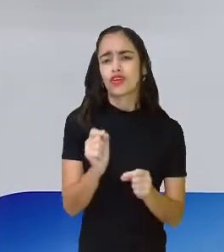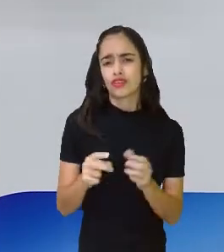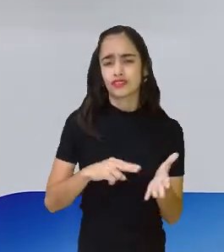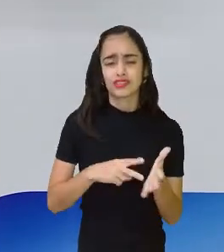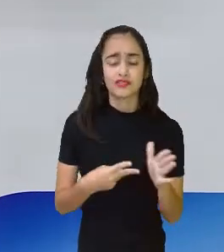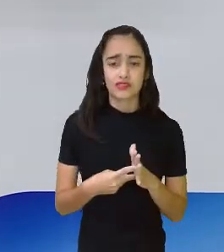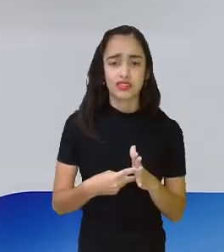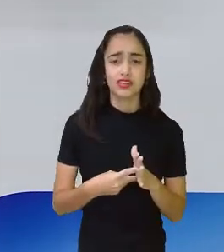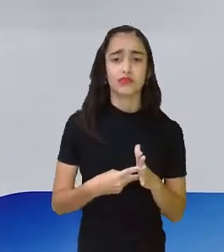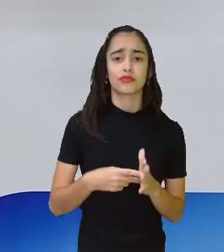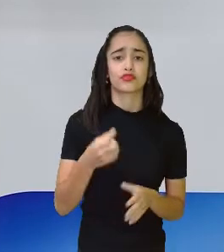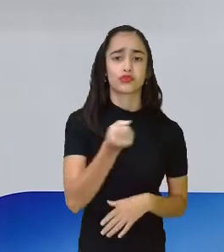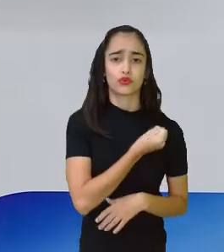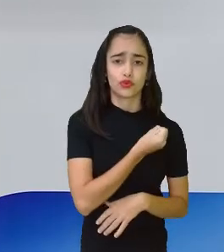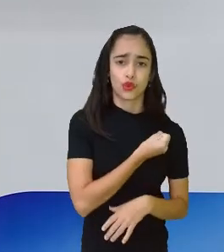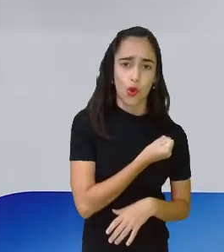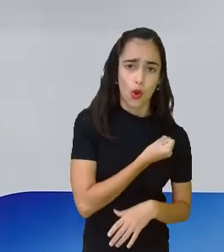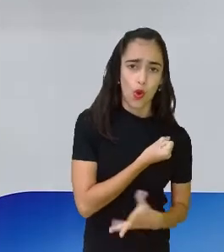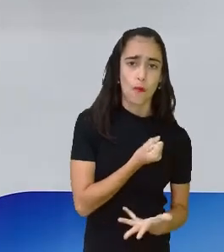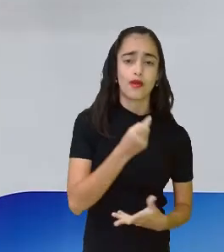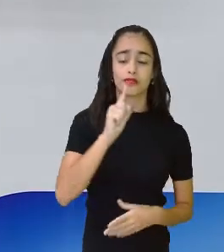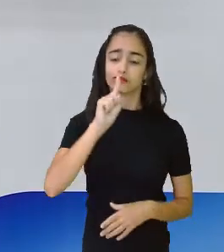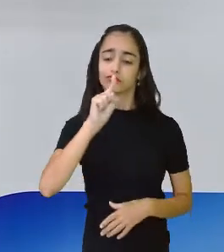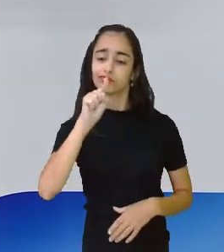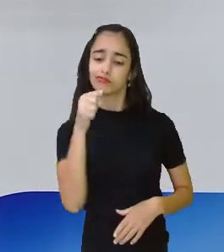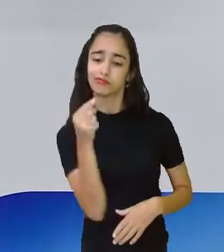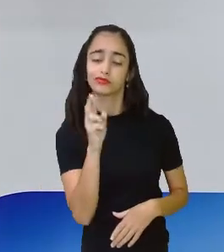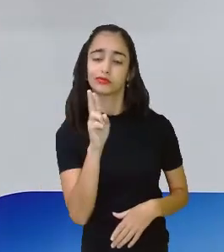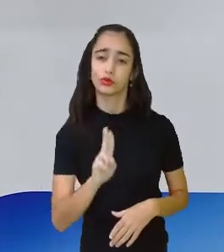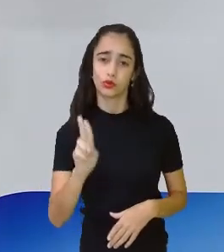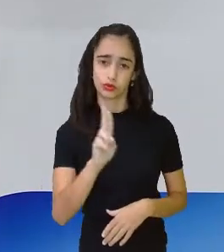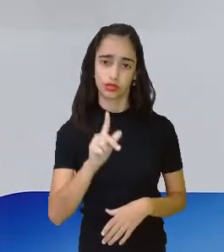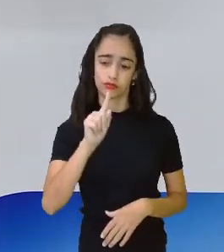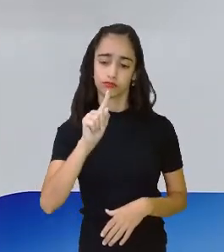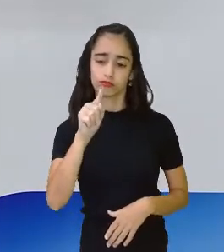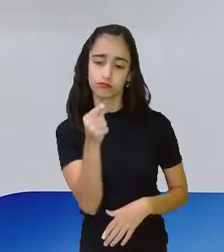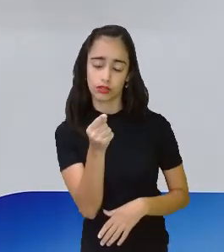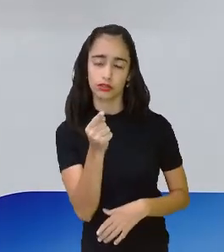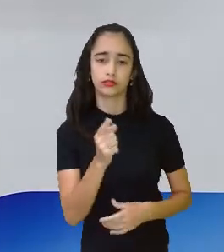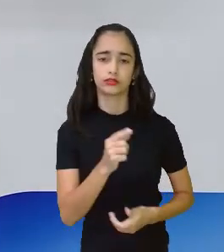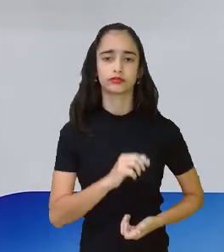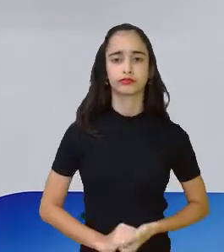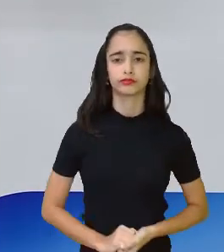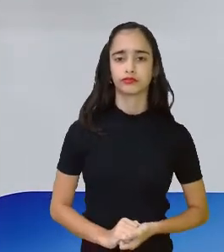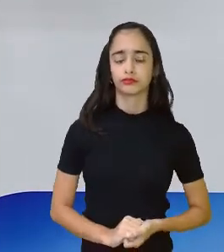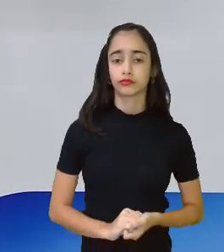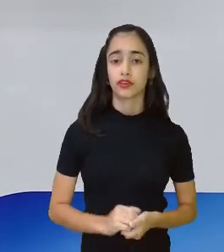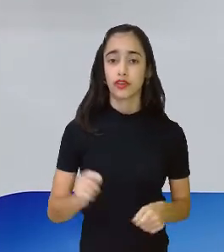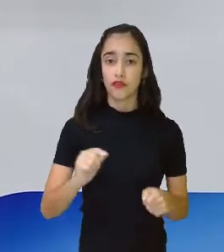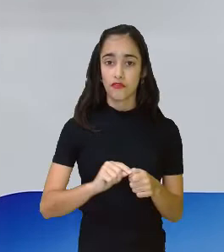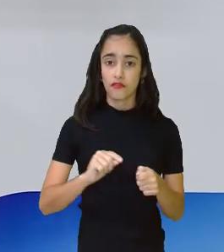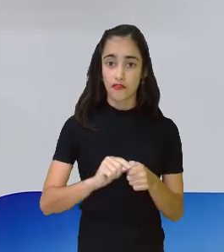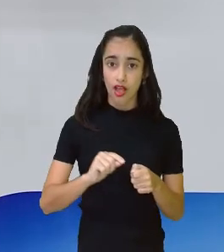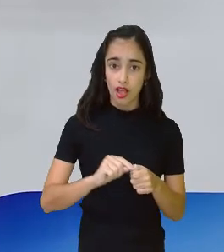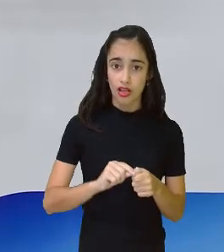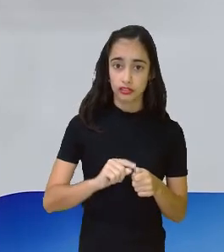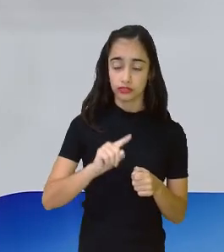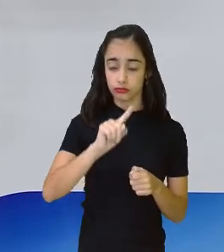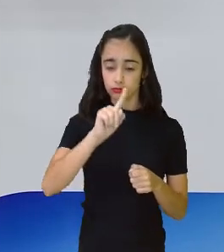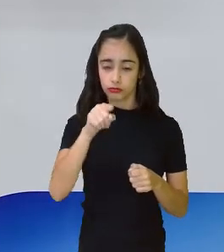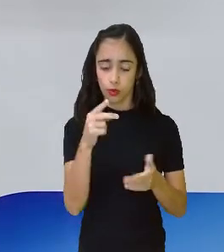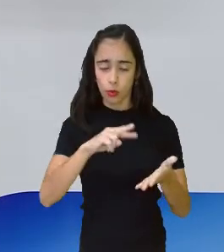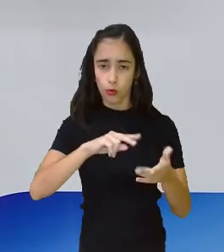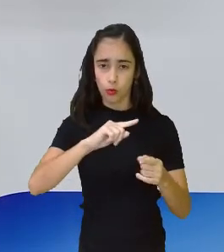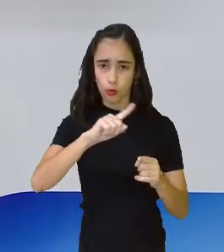são partes de um inteiro onde a vírgula é que faz essa separação. Todos os números depois da